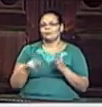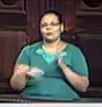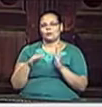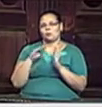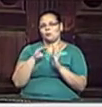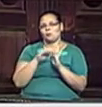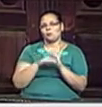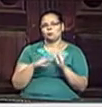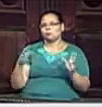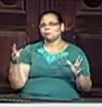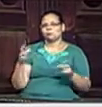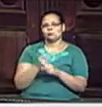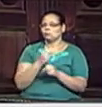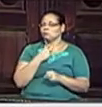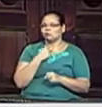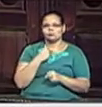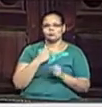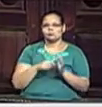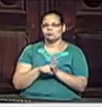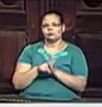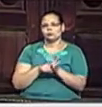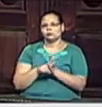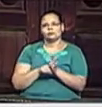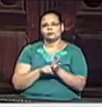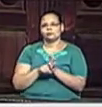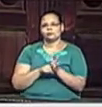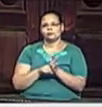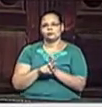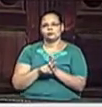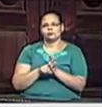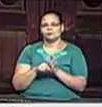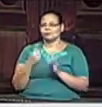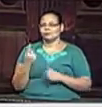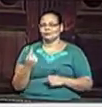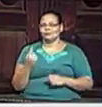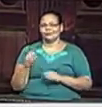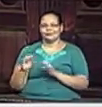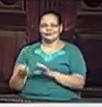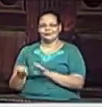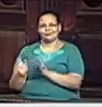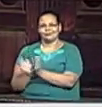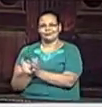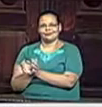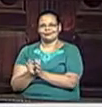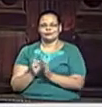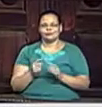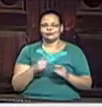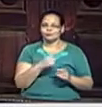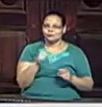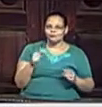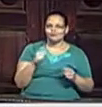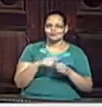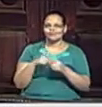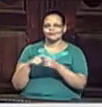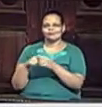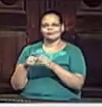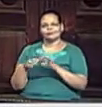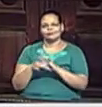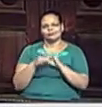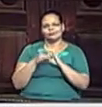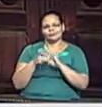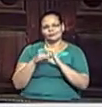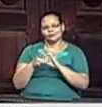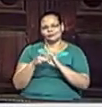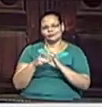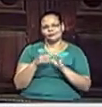contas não podem ser analisadas de forma independente. Uma se interliga com a outra, e elas, no